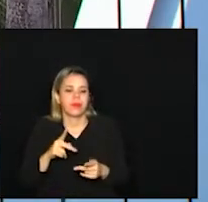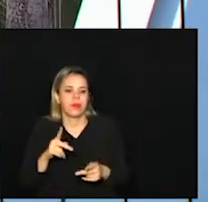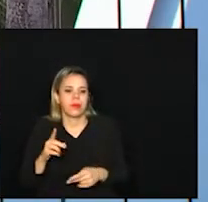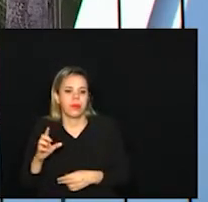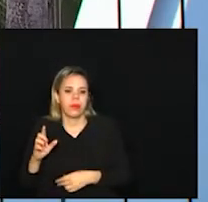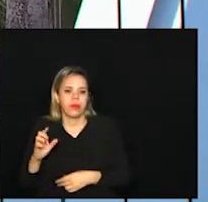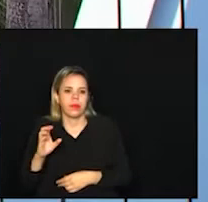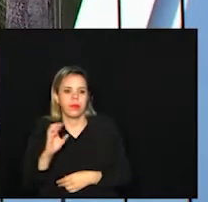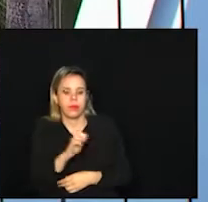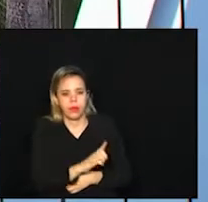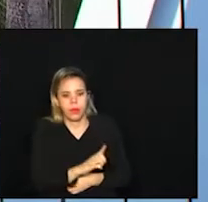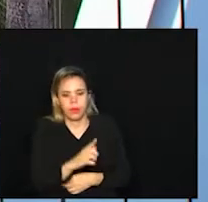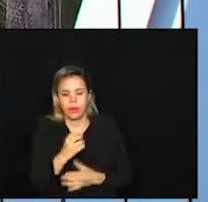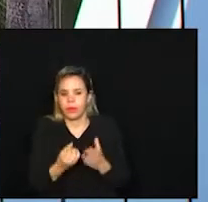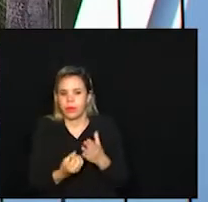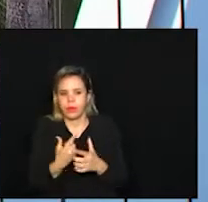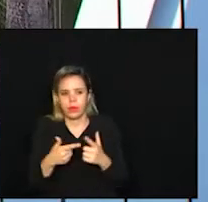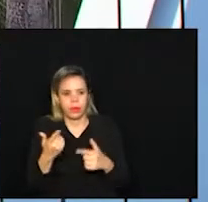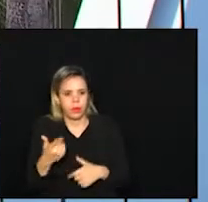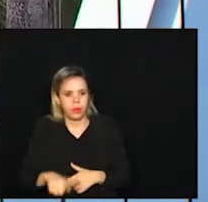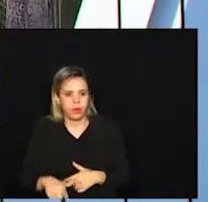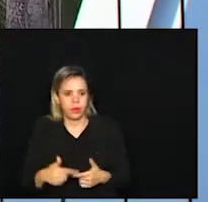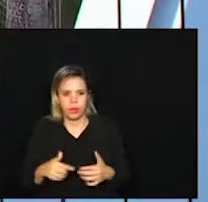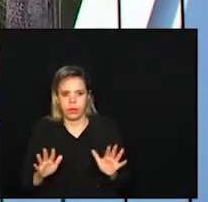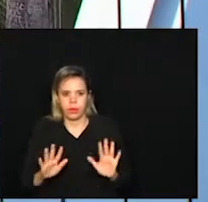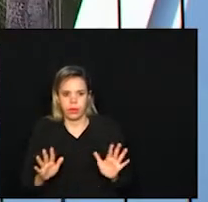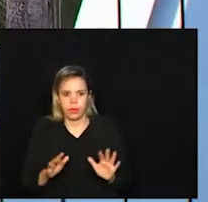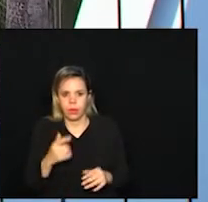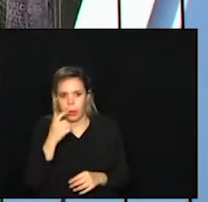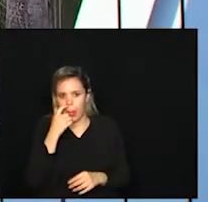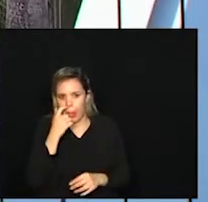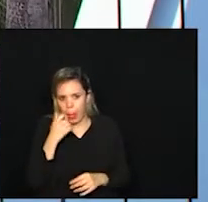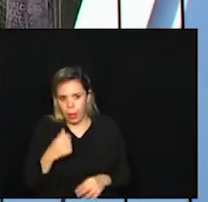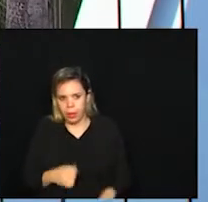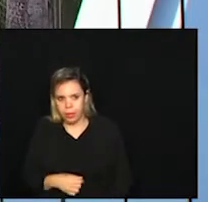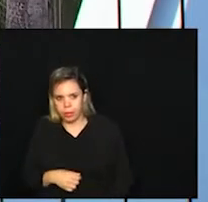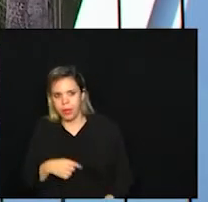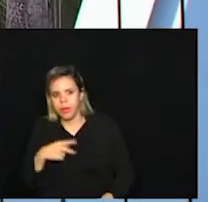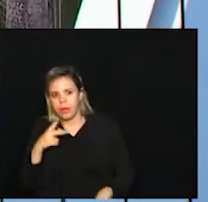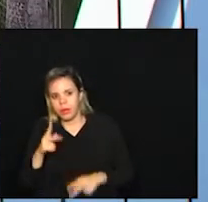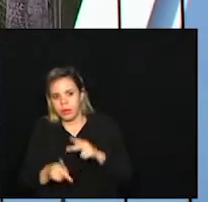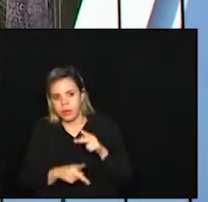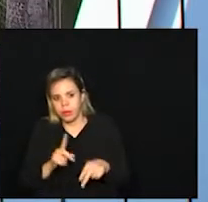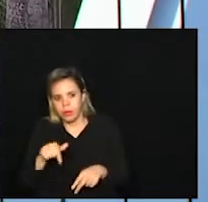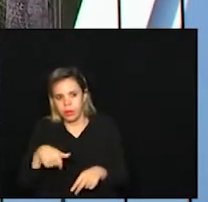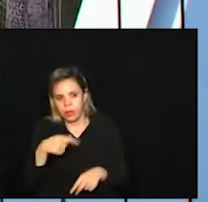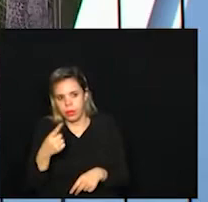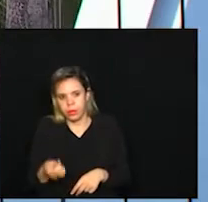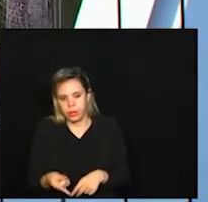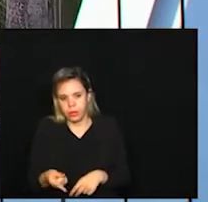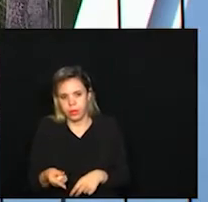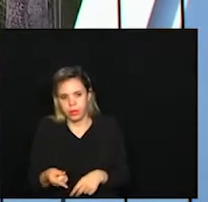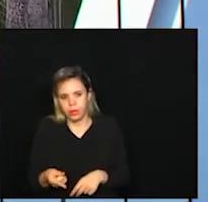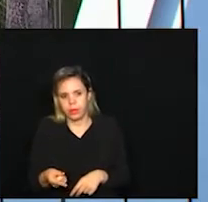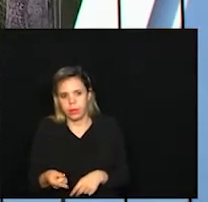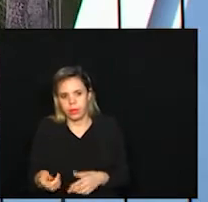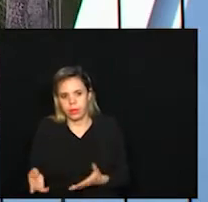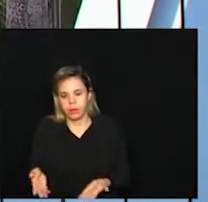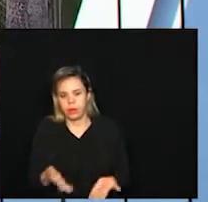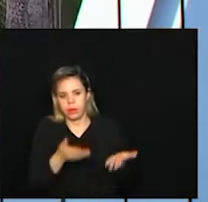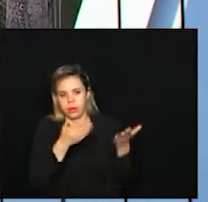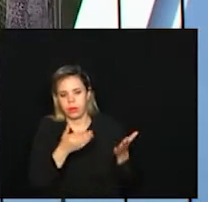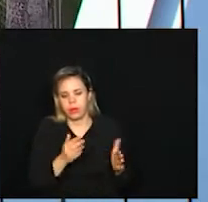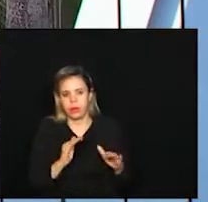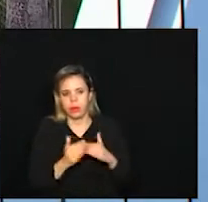distrito para que não ocorra novamente uma situação como essa né que a população depois de ser levada para a região